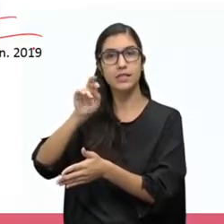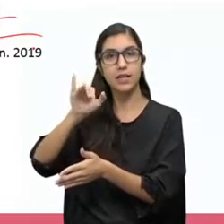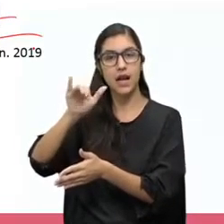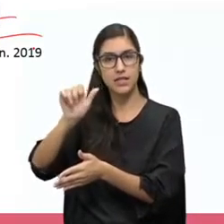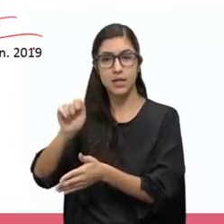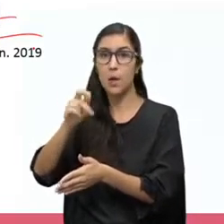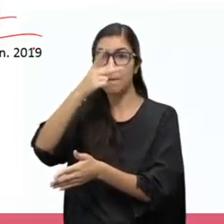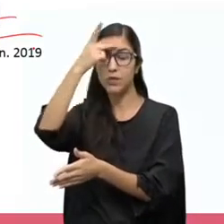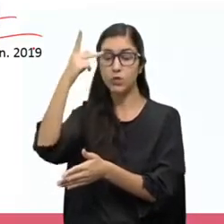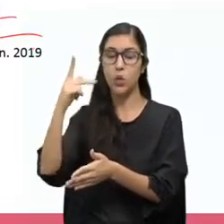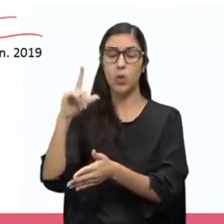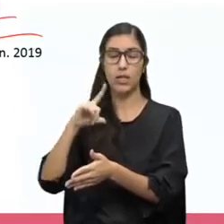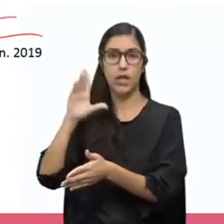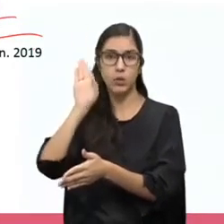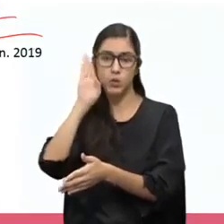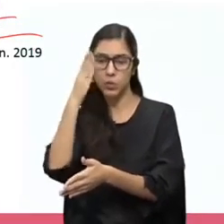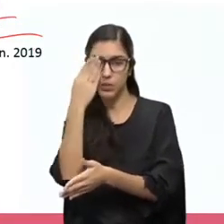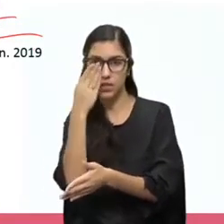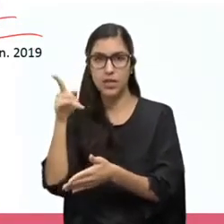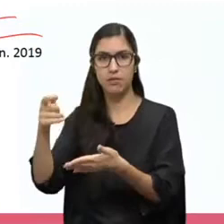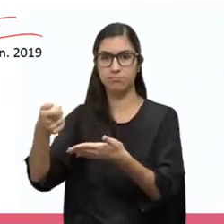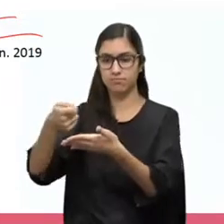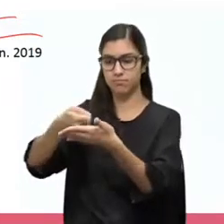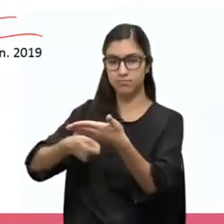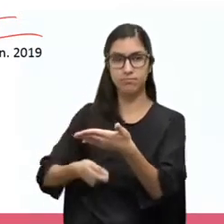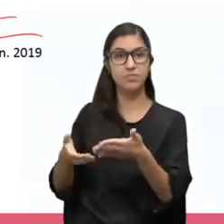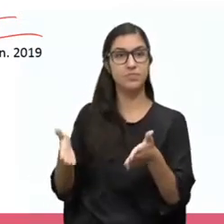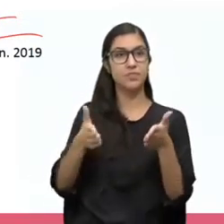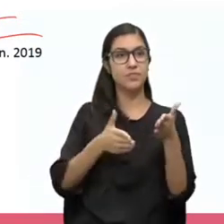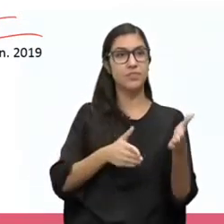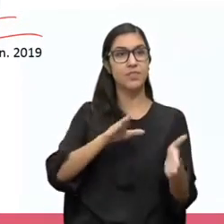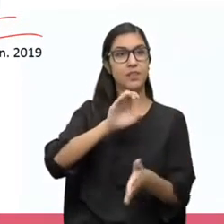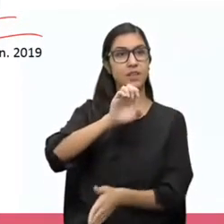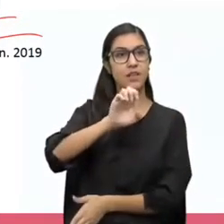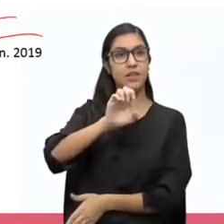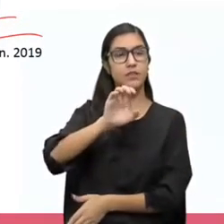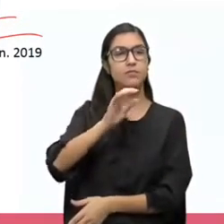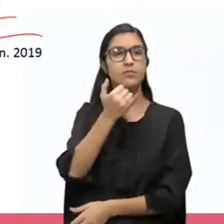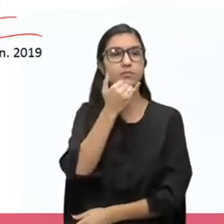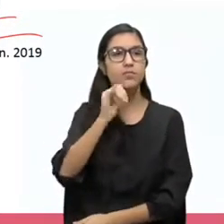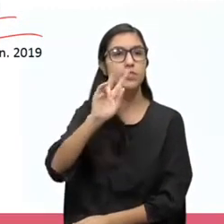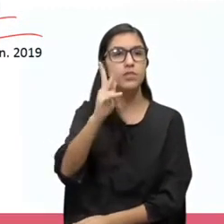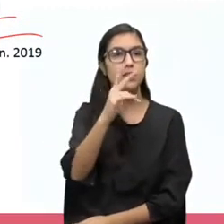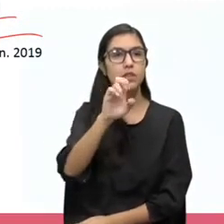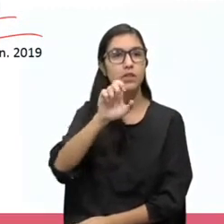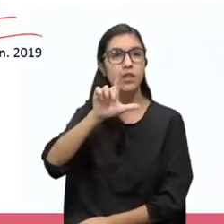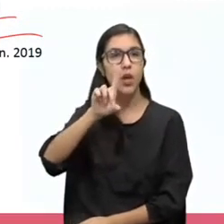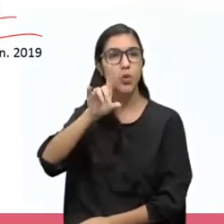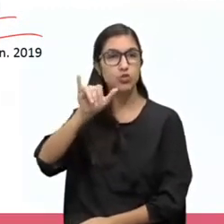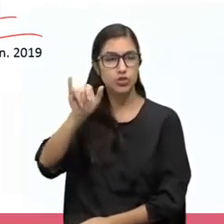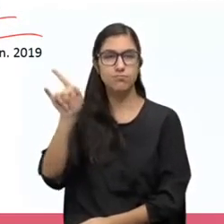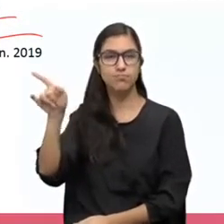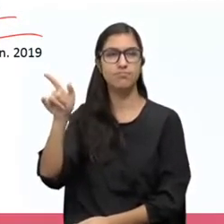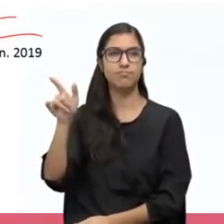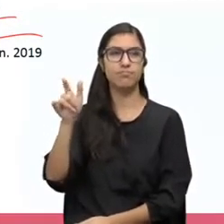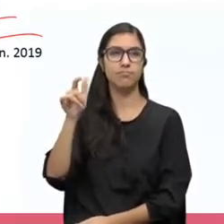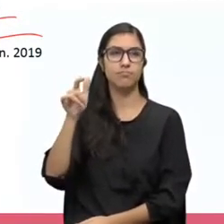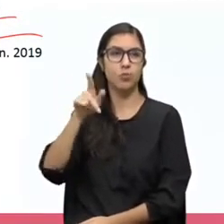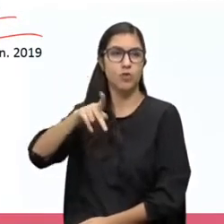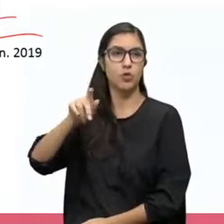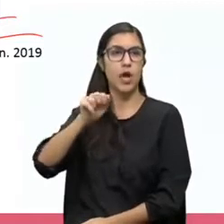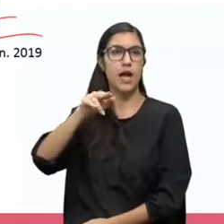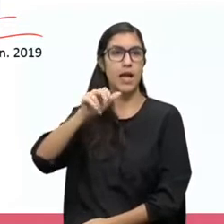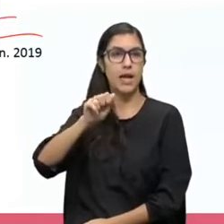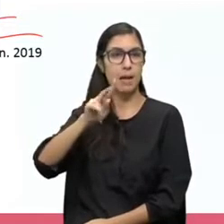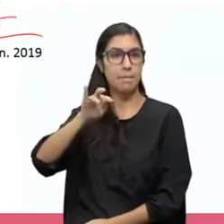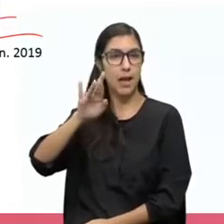surdo-cegueira que escreveu. História Eude, maravilhosa, que a professora Ana Maria de Barros contou. Vale